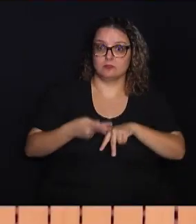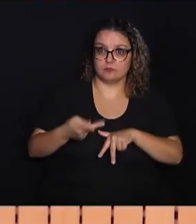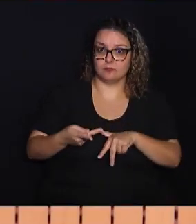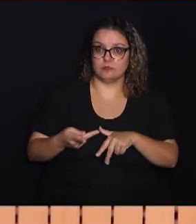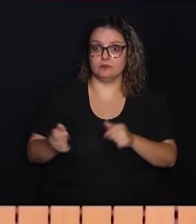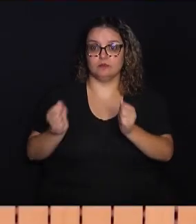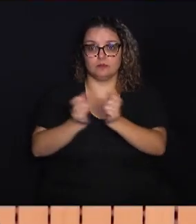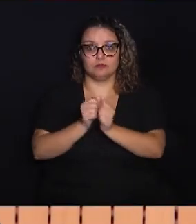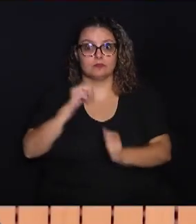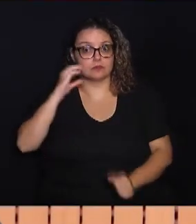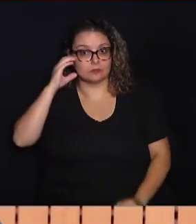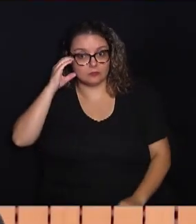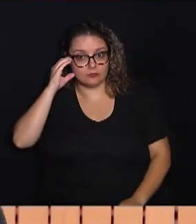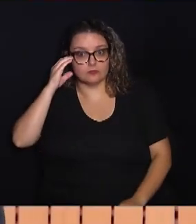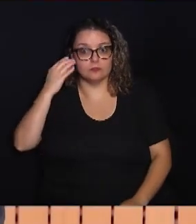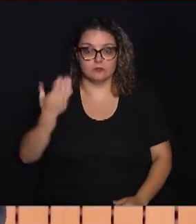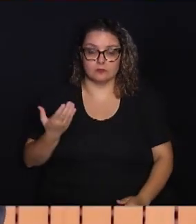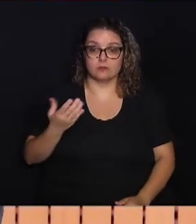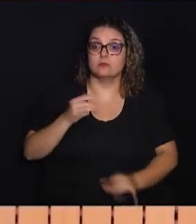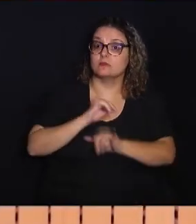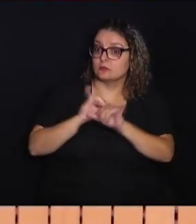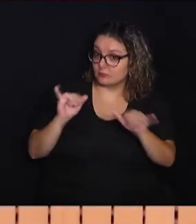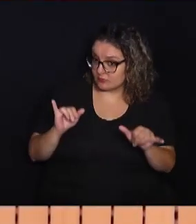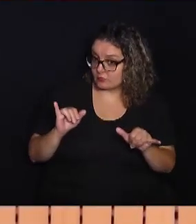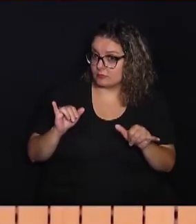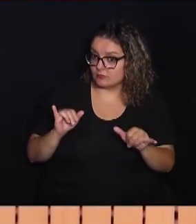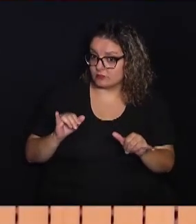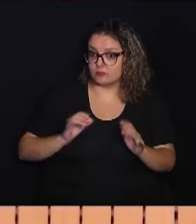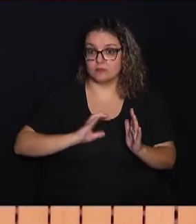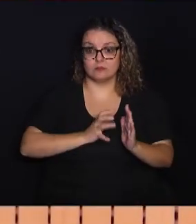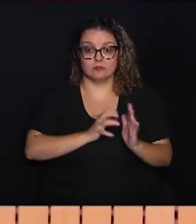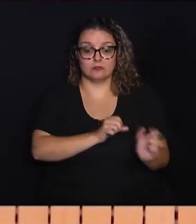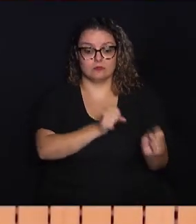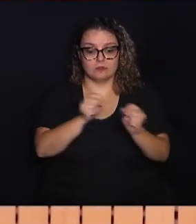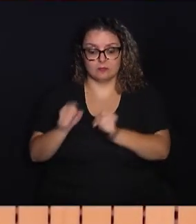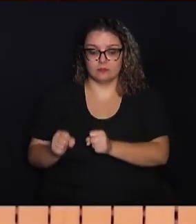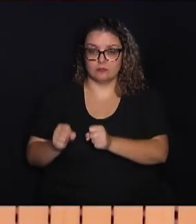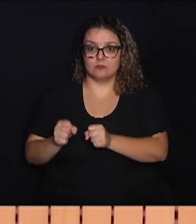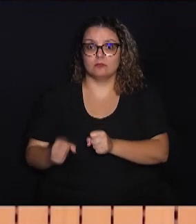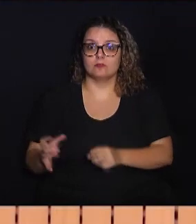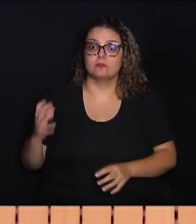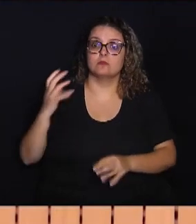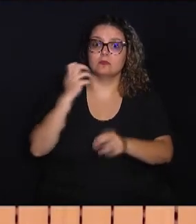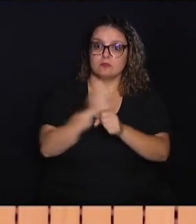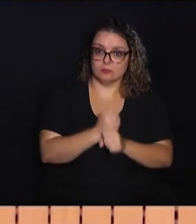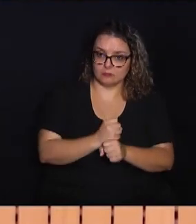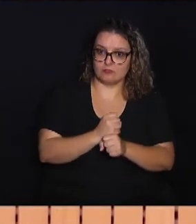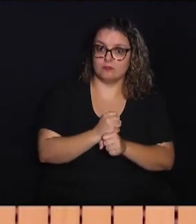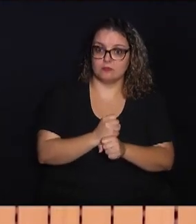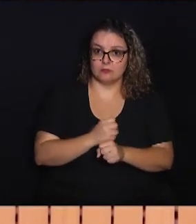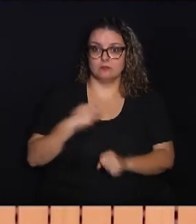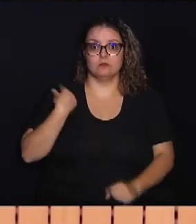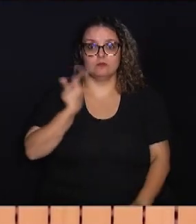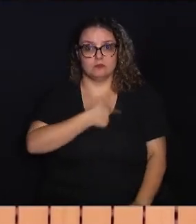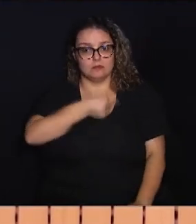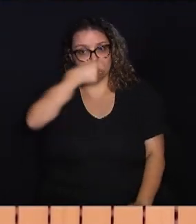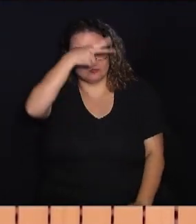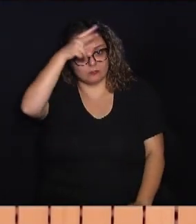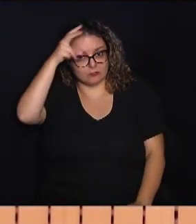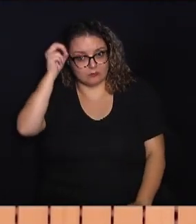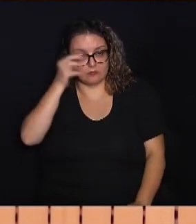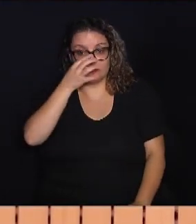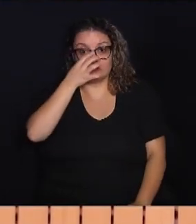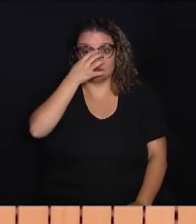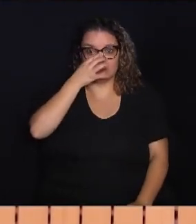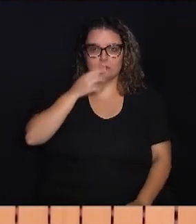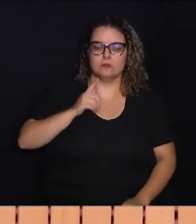cilo e e dizer que o partido do podemos Ele veio para somar com o nosso prefeito